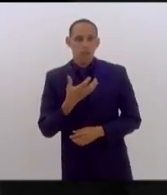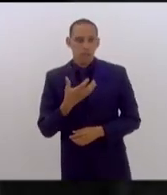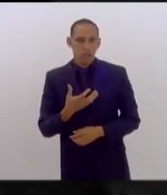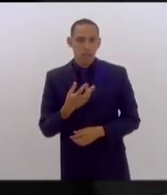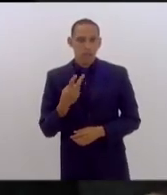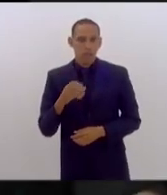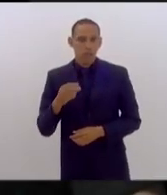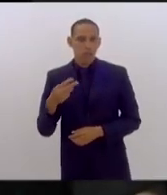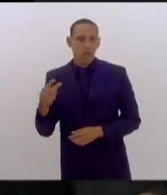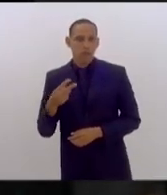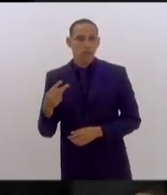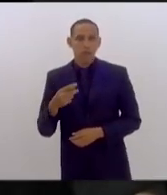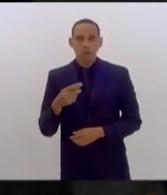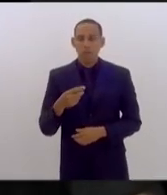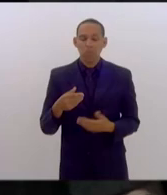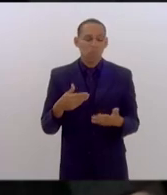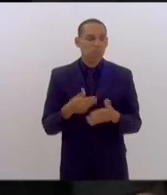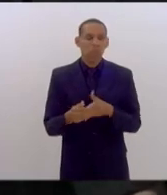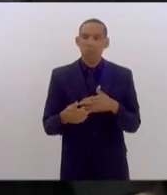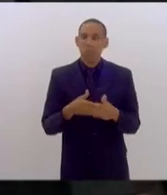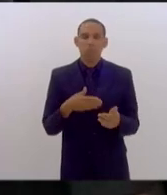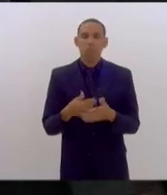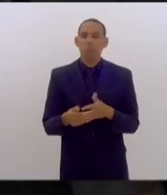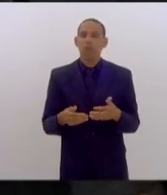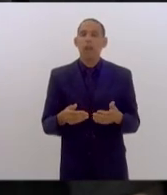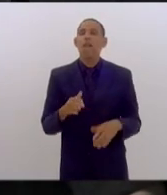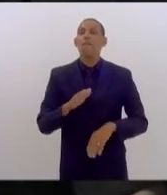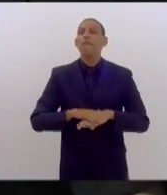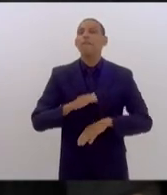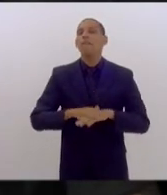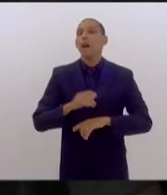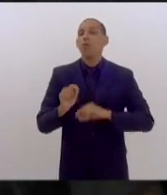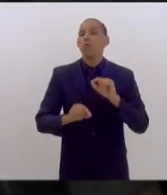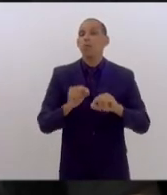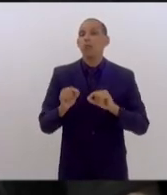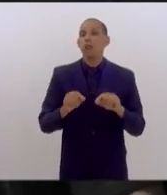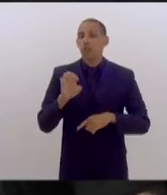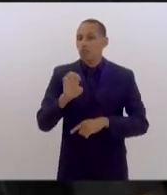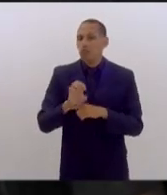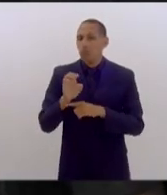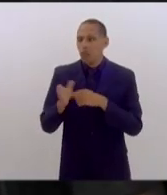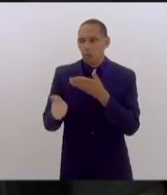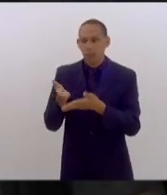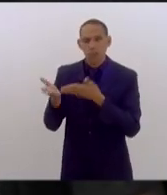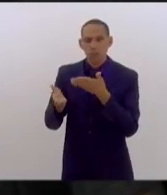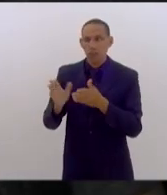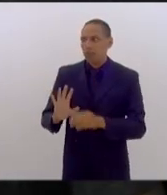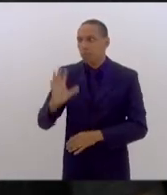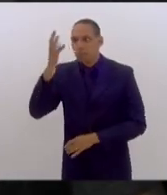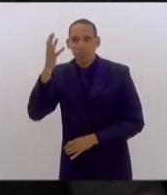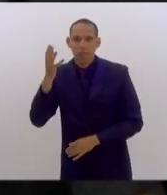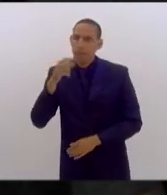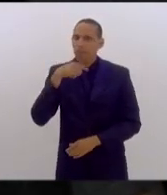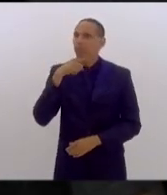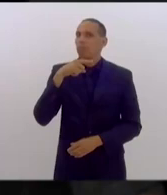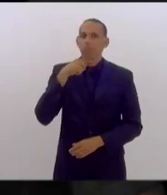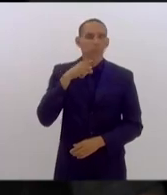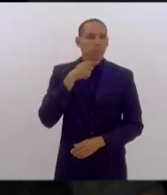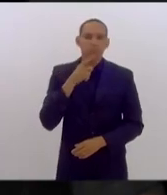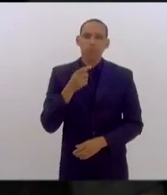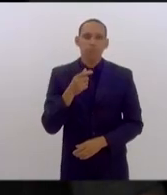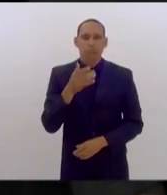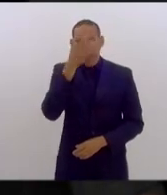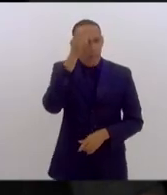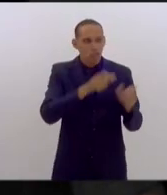não tem saída o que se faz o estado não tem estrutura para operar o sistema da noite bom dia não tem não tem